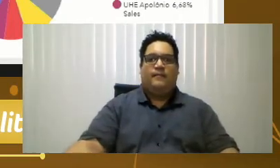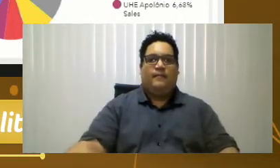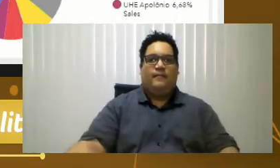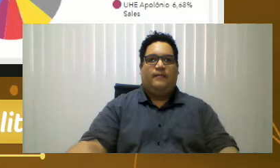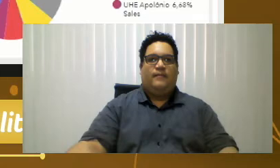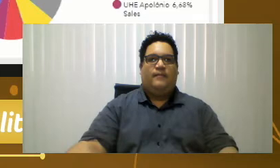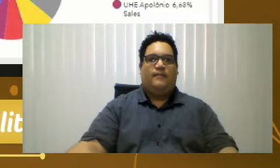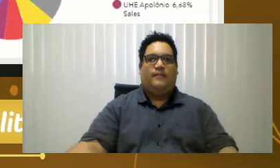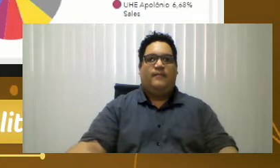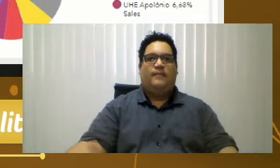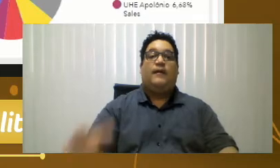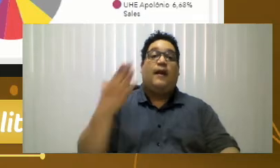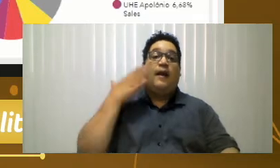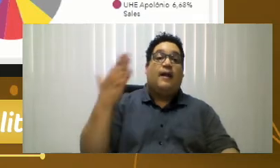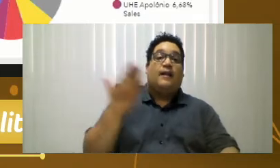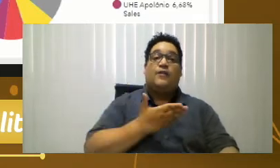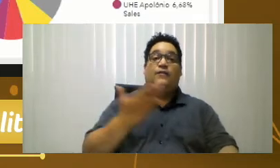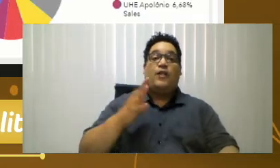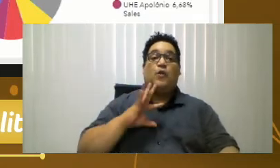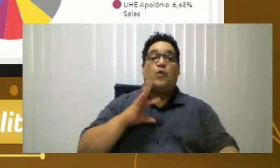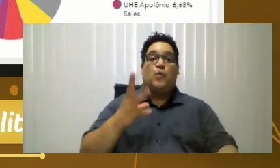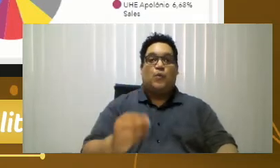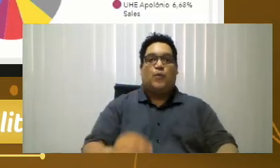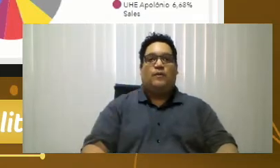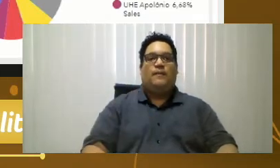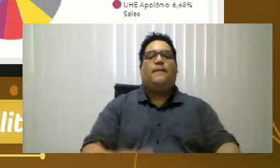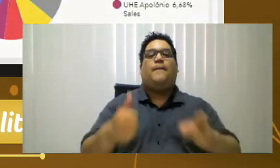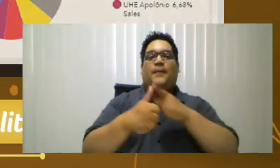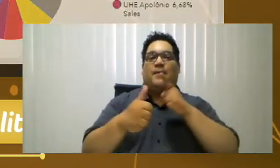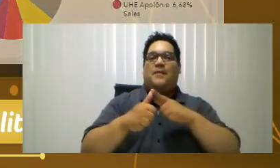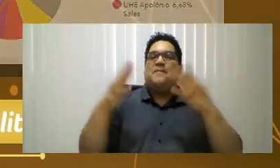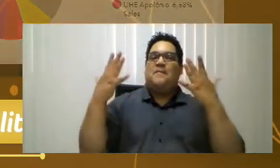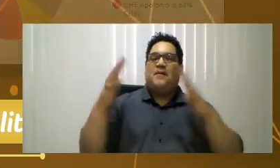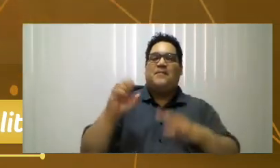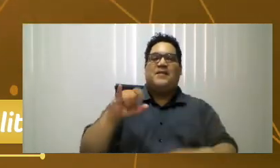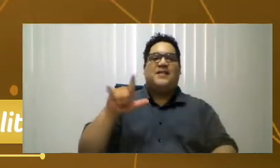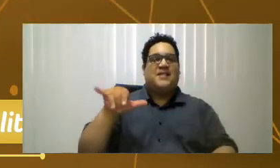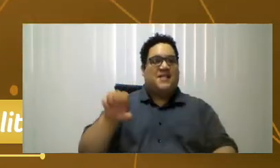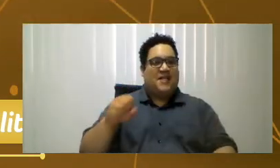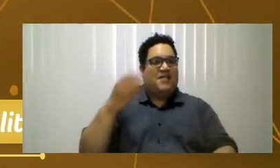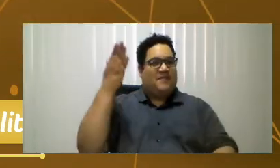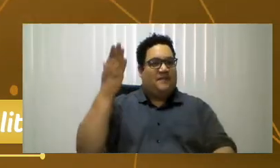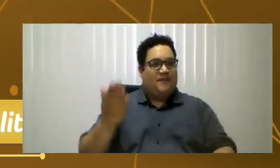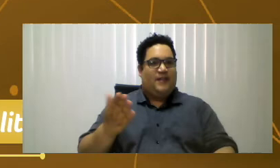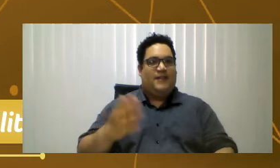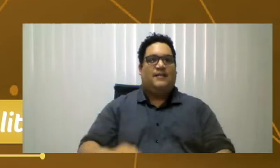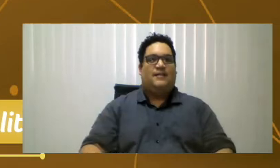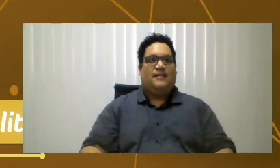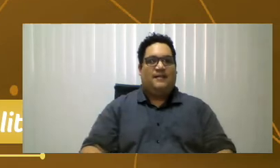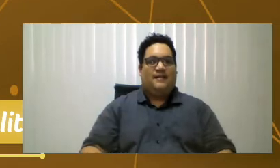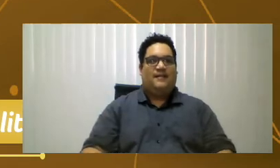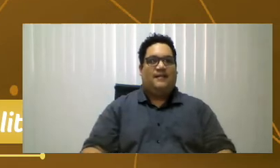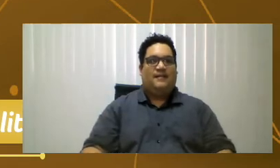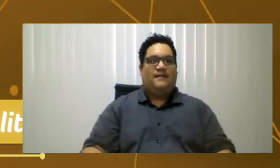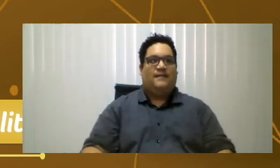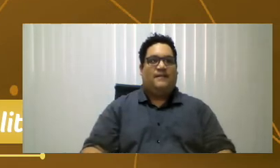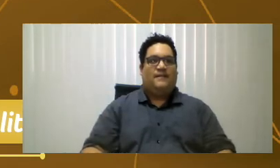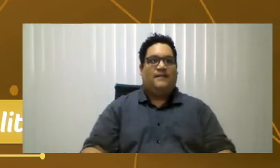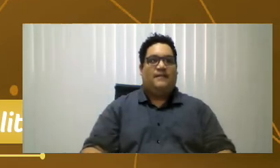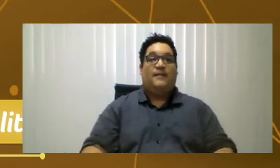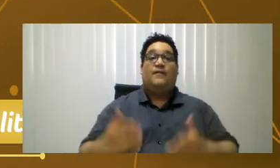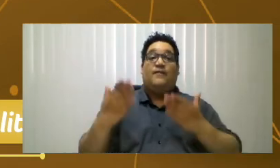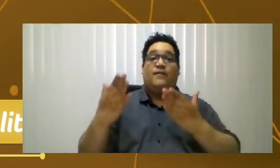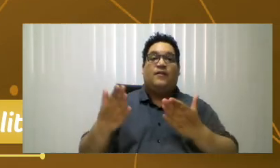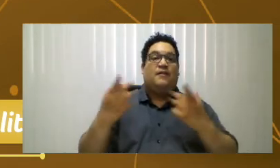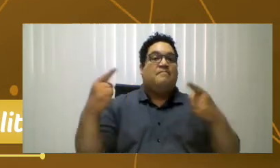Agradeço aí a todos. Primeiramente, né, parabenizar, né, Silas, você que é um grande colega aqui